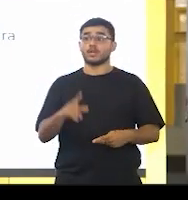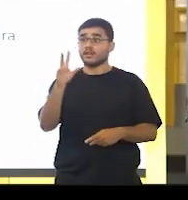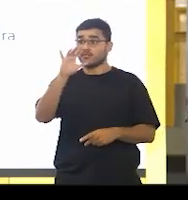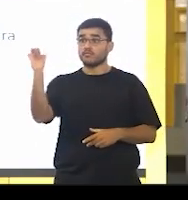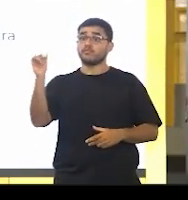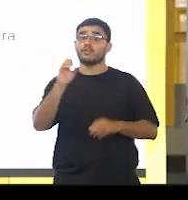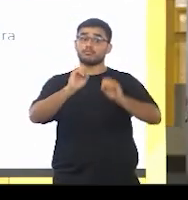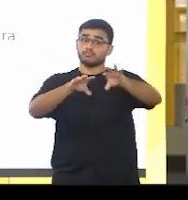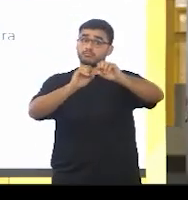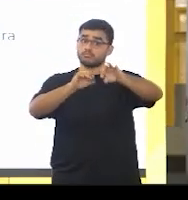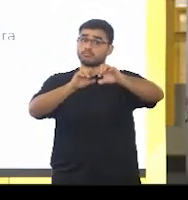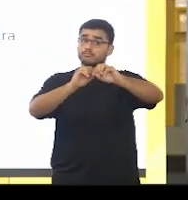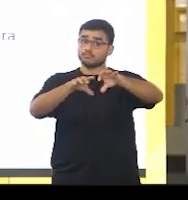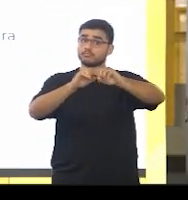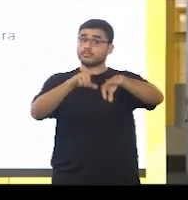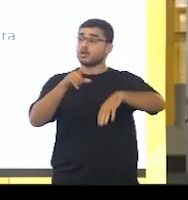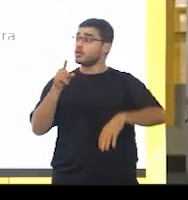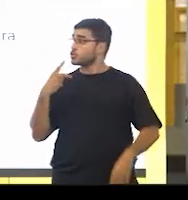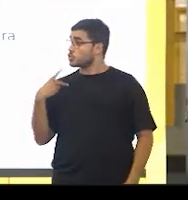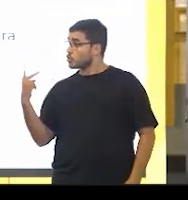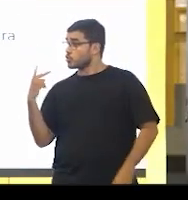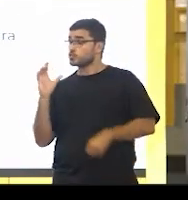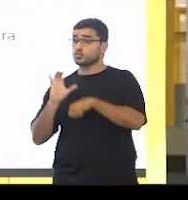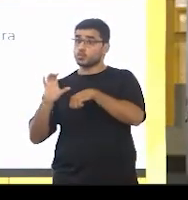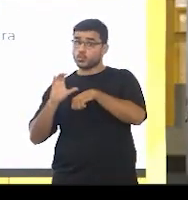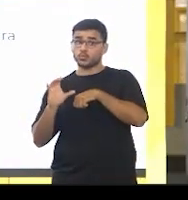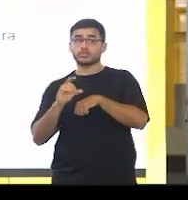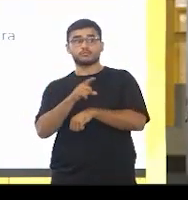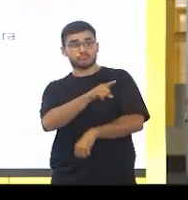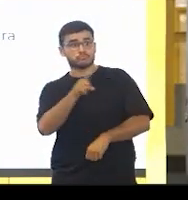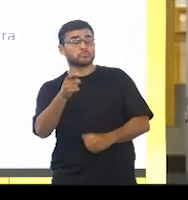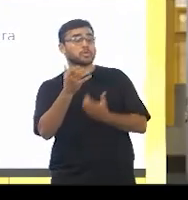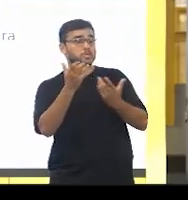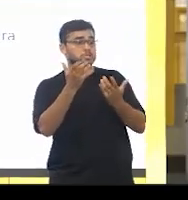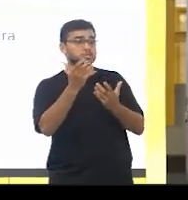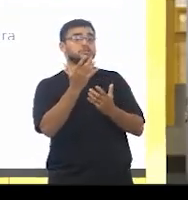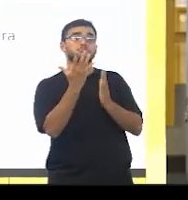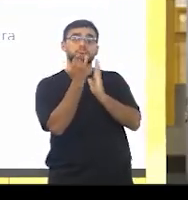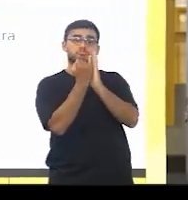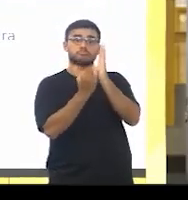o Enem. Tá certo? Até o Enem.